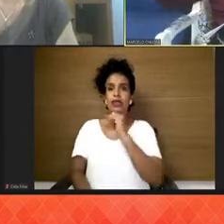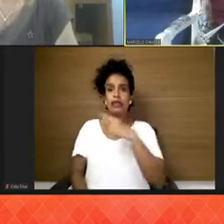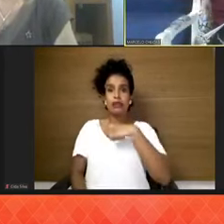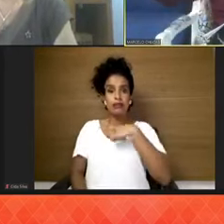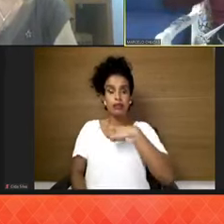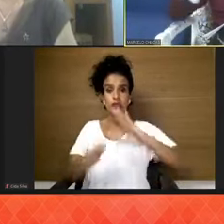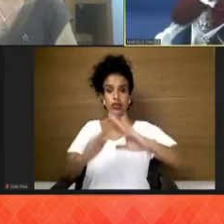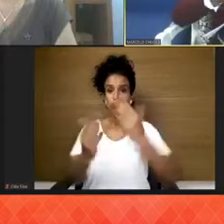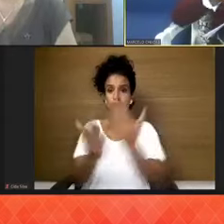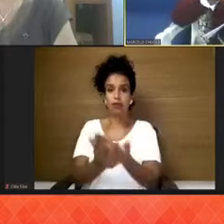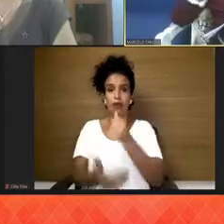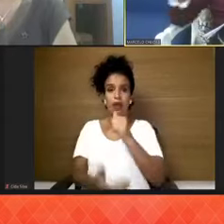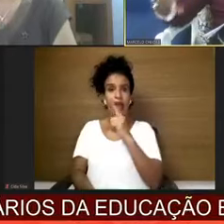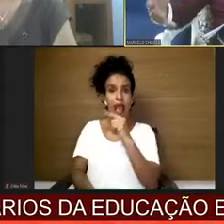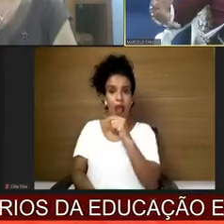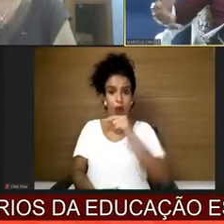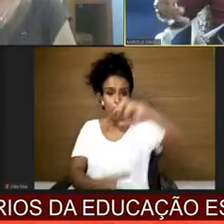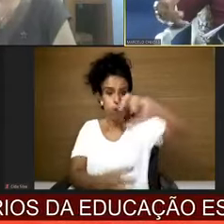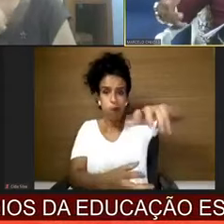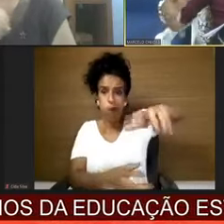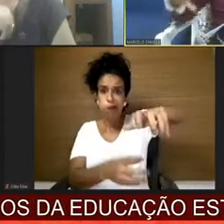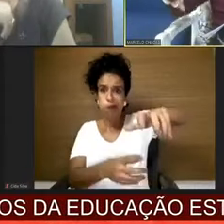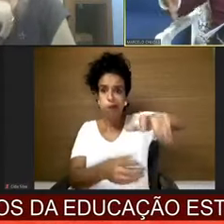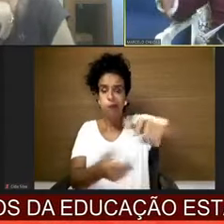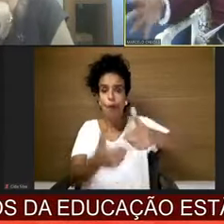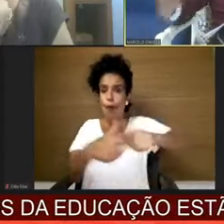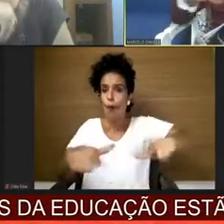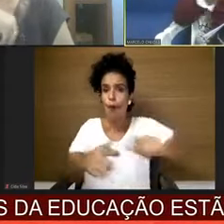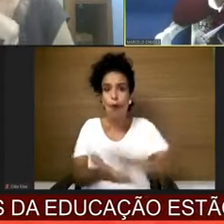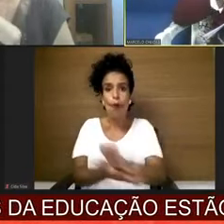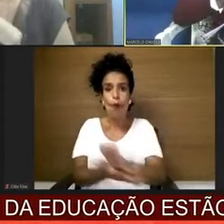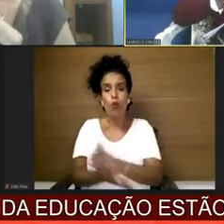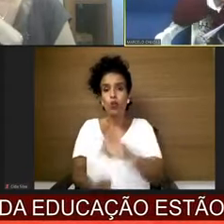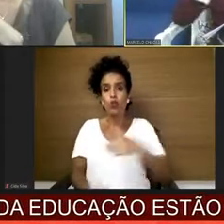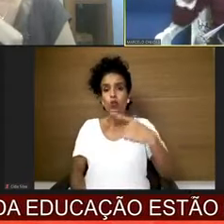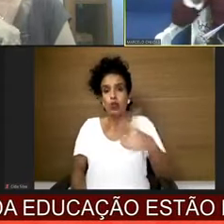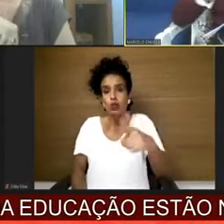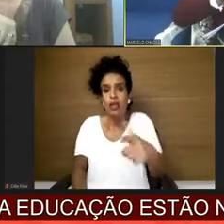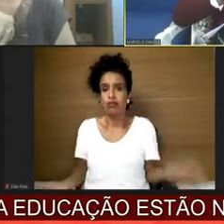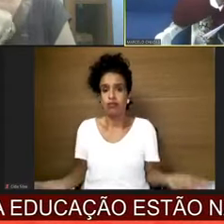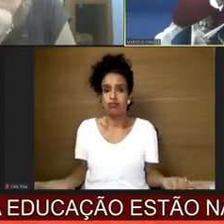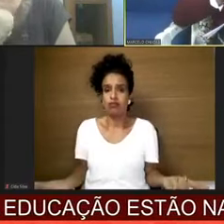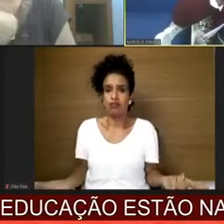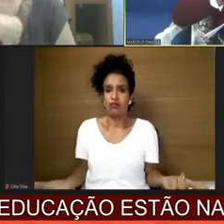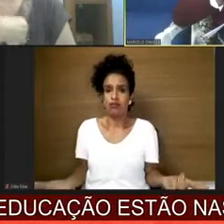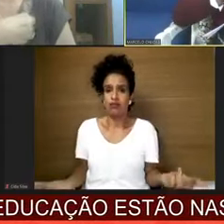distante daquela que se veicula, por exemplo, nos protocolos que são apresentados